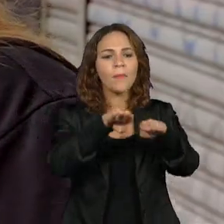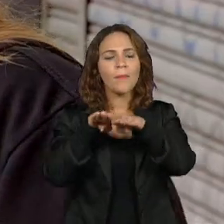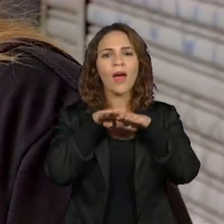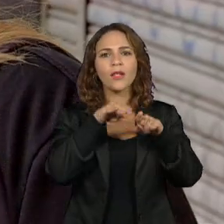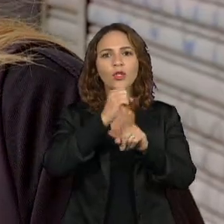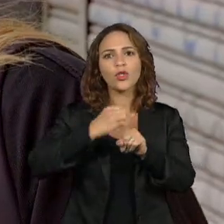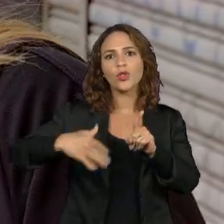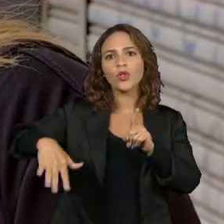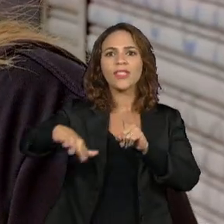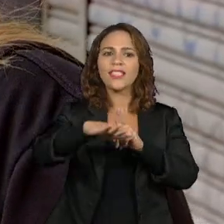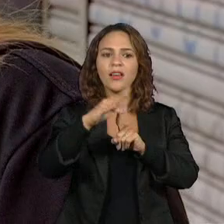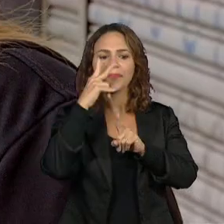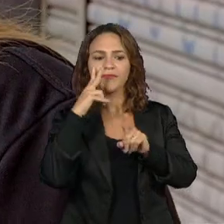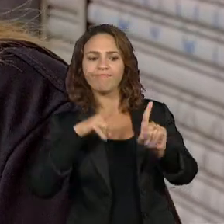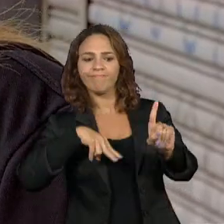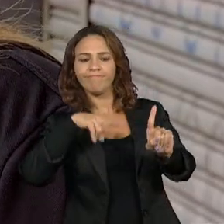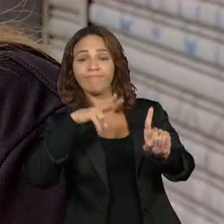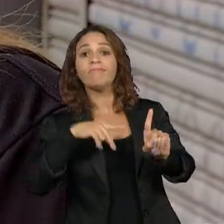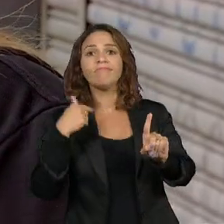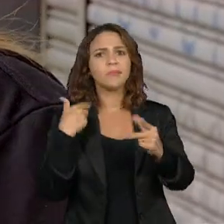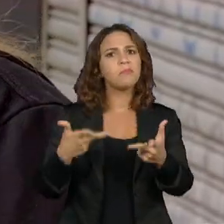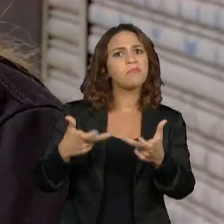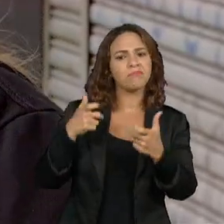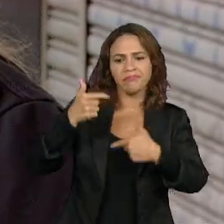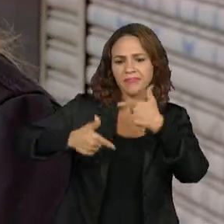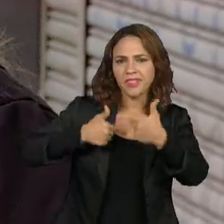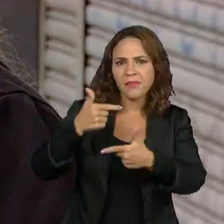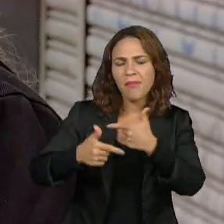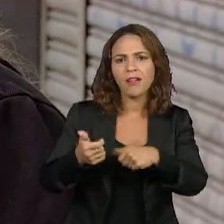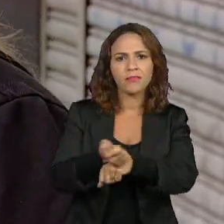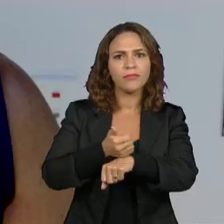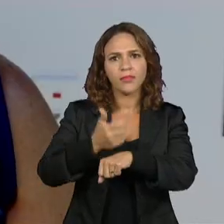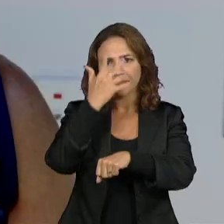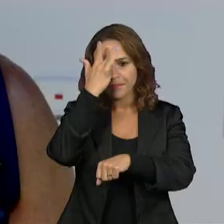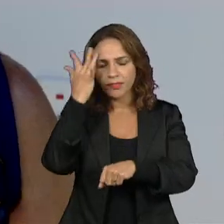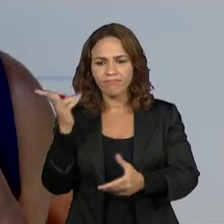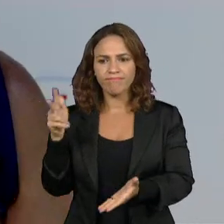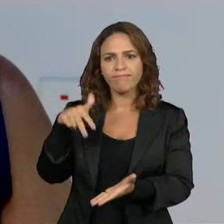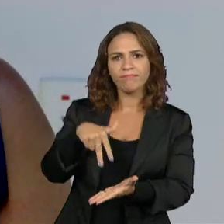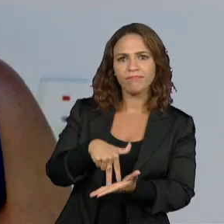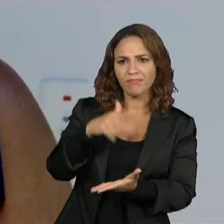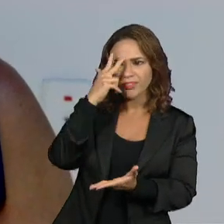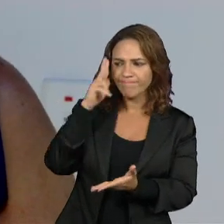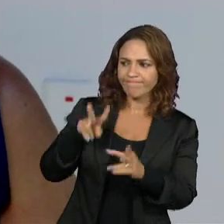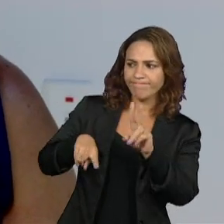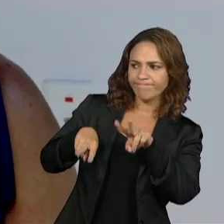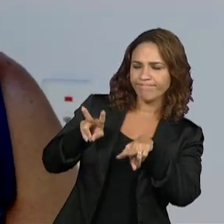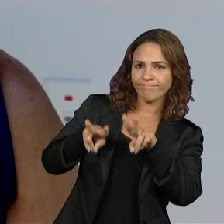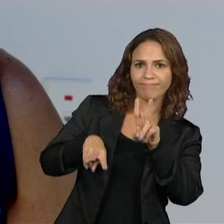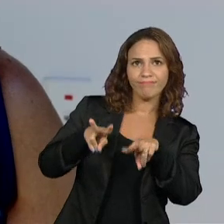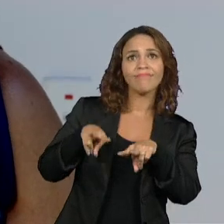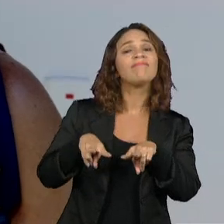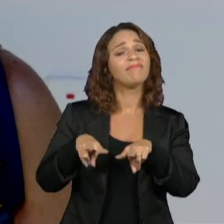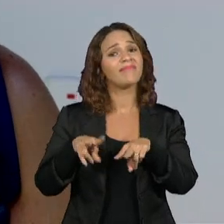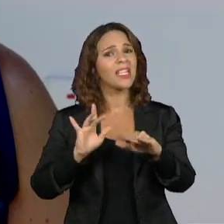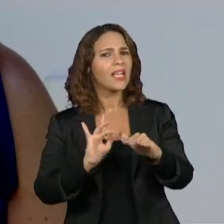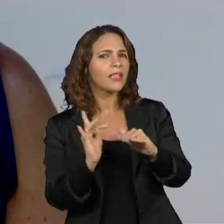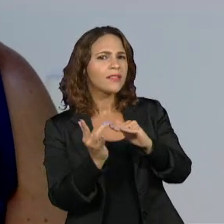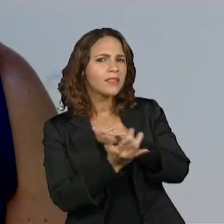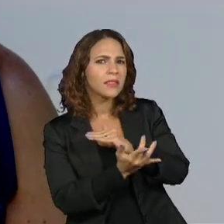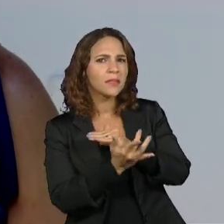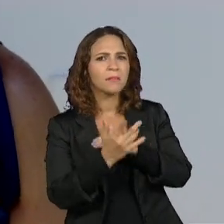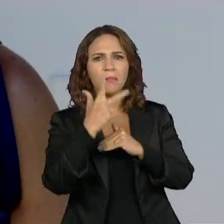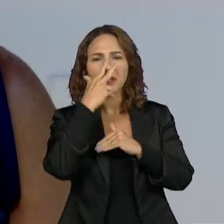a trabalho, a profissão, nos lugares que chega. Com as redes sociais, com essa